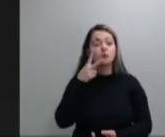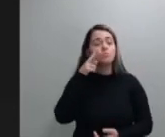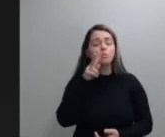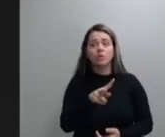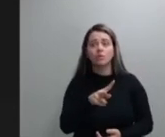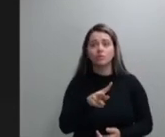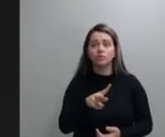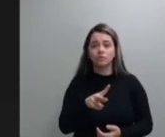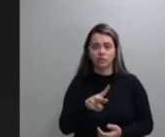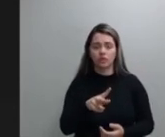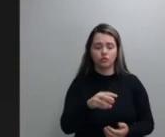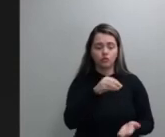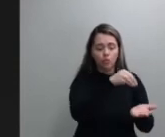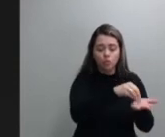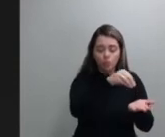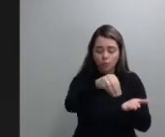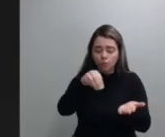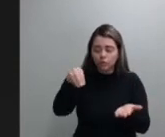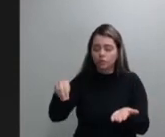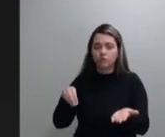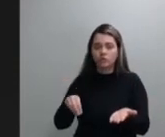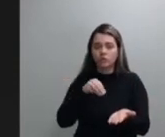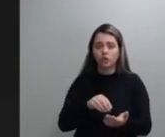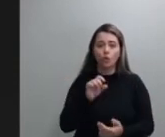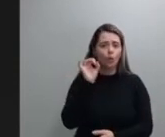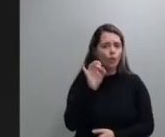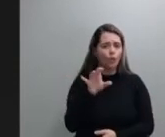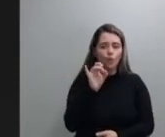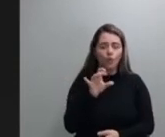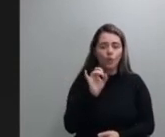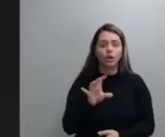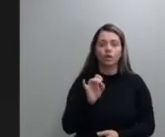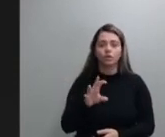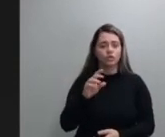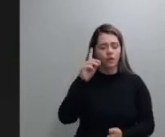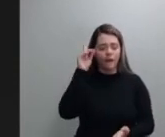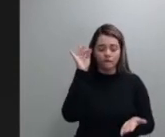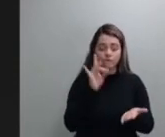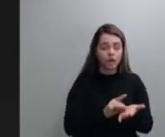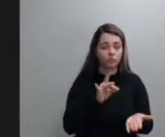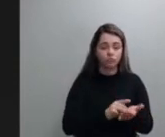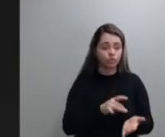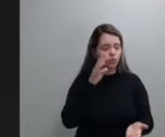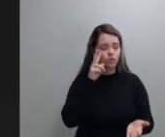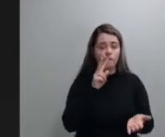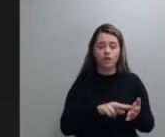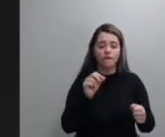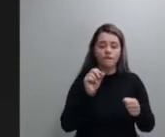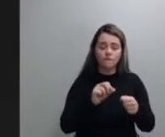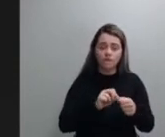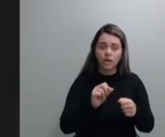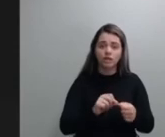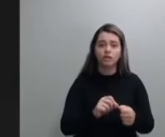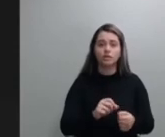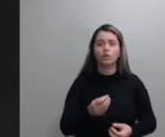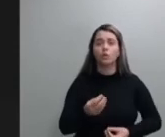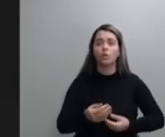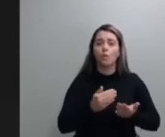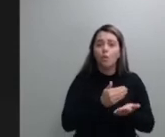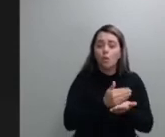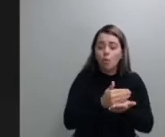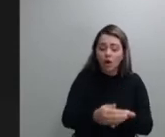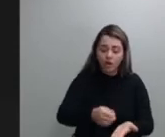composição das empresas só se realizou ministro só se realizou quando foi